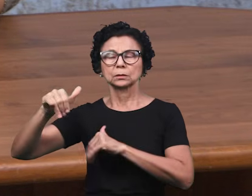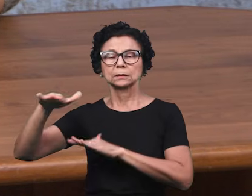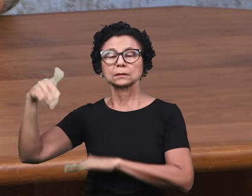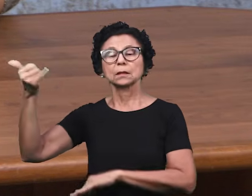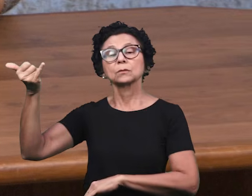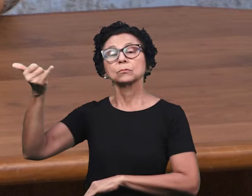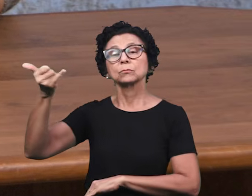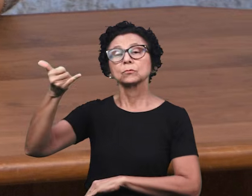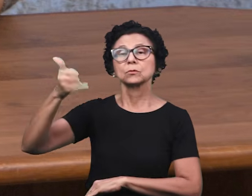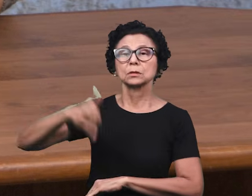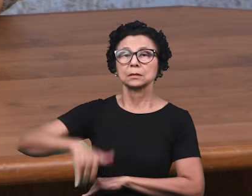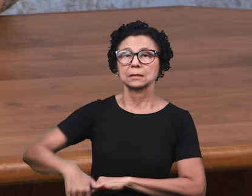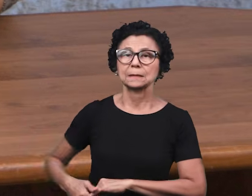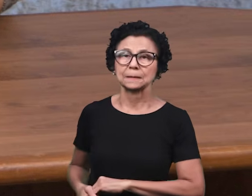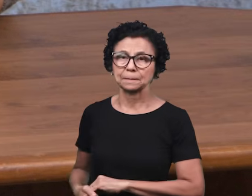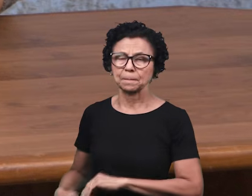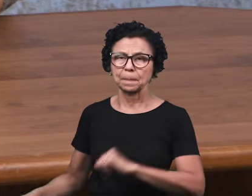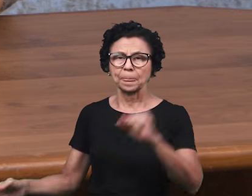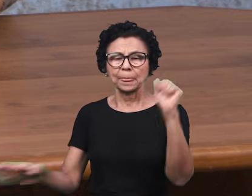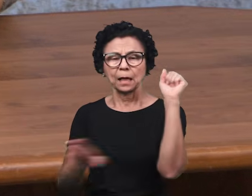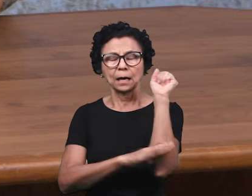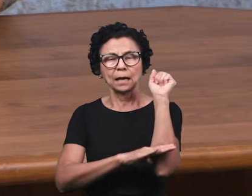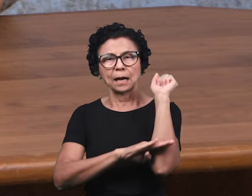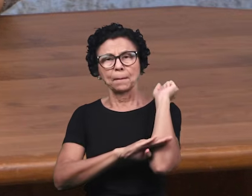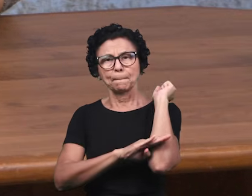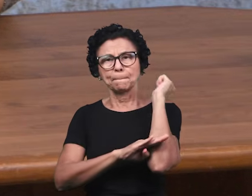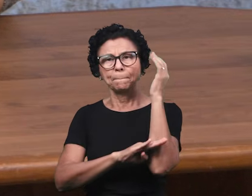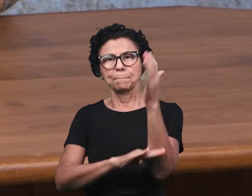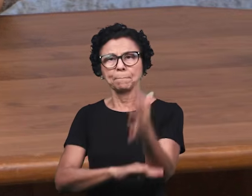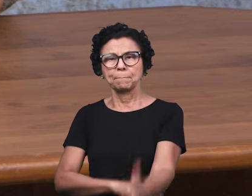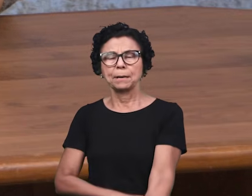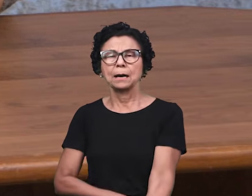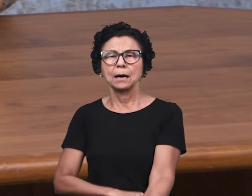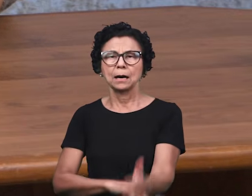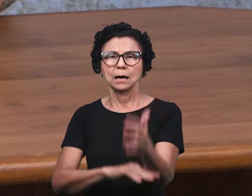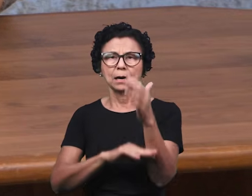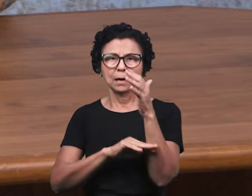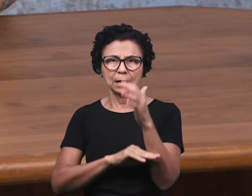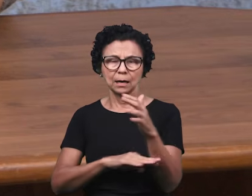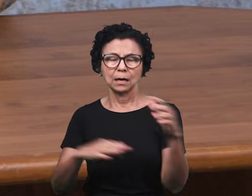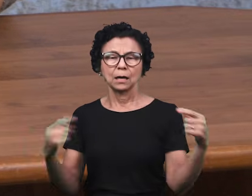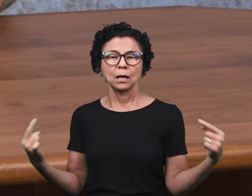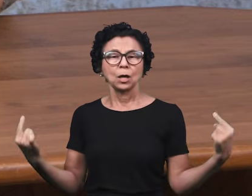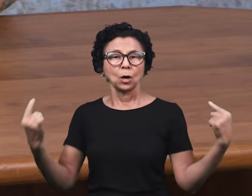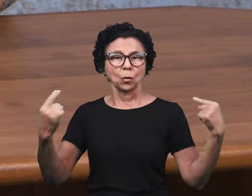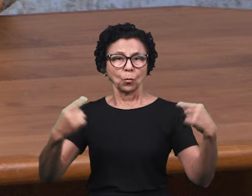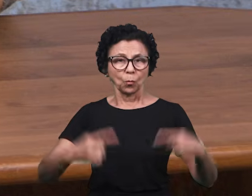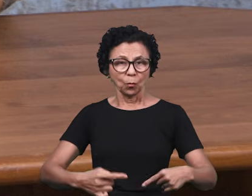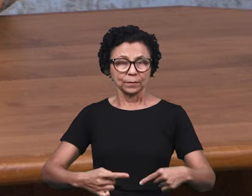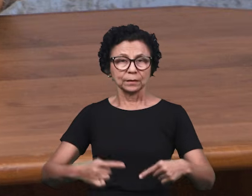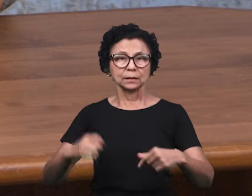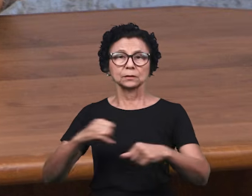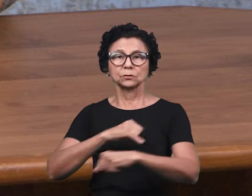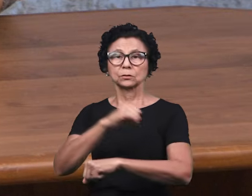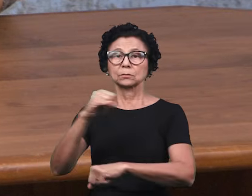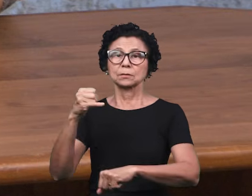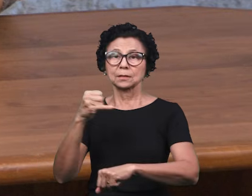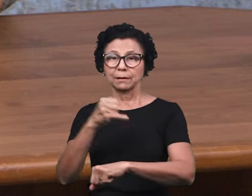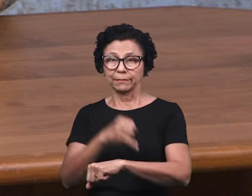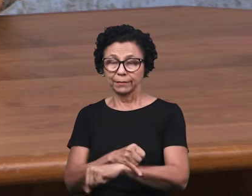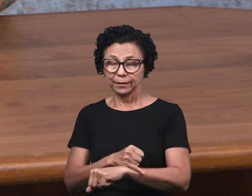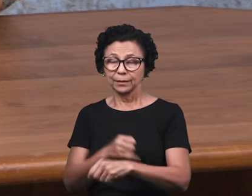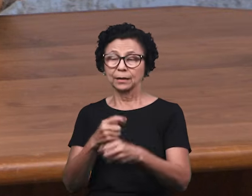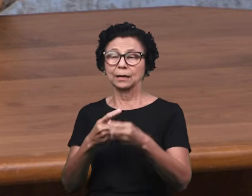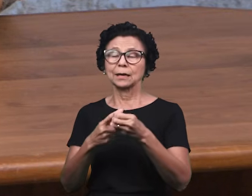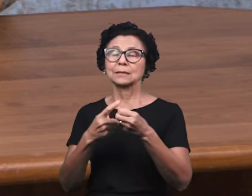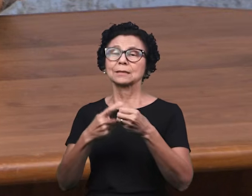Exércitos: cortai árvores e levantai tranqueiras contra Jerusalém. Esta é a cidade que há